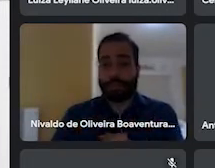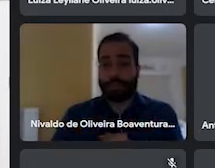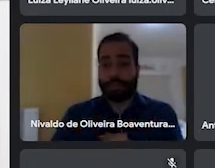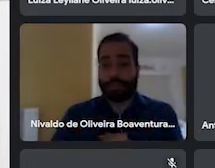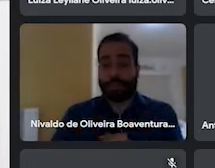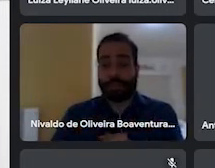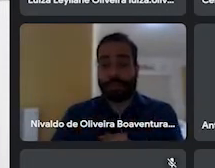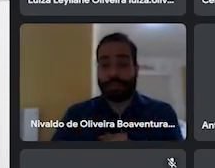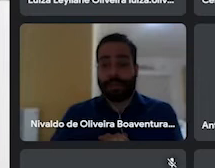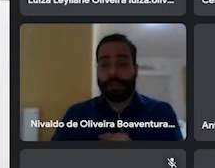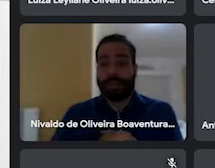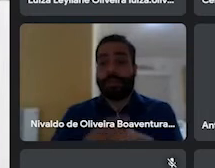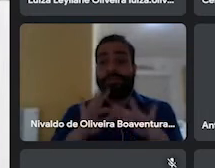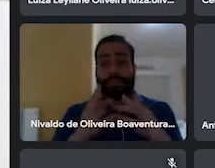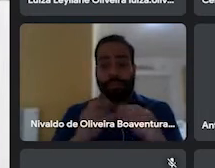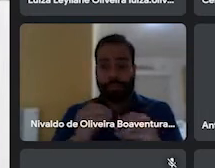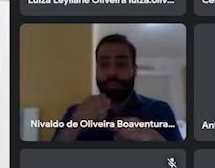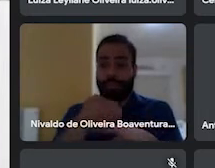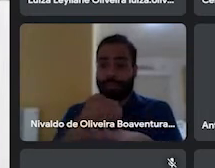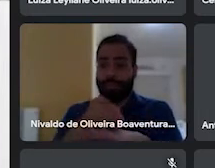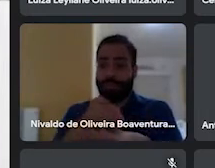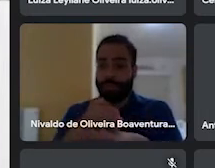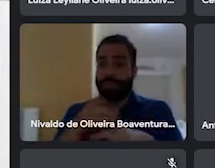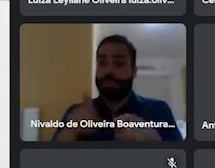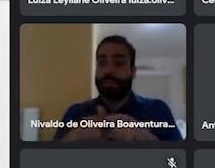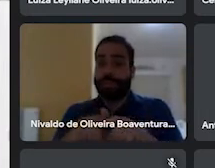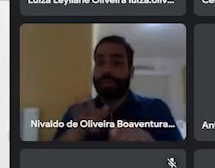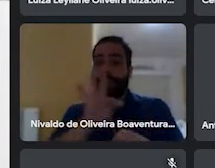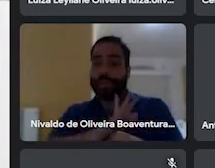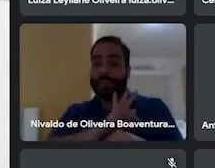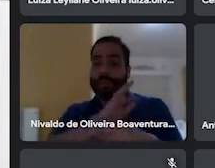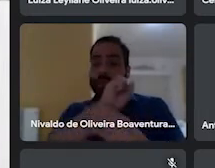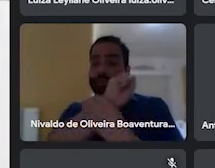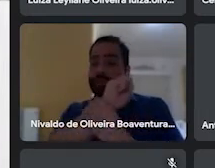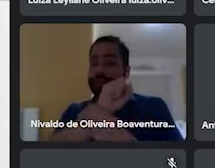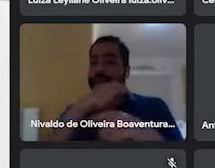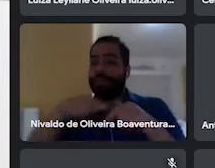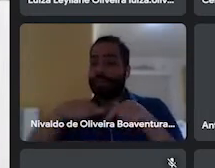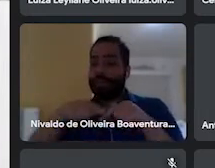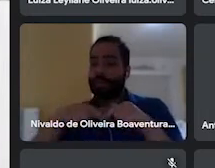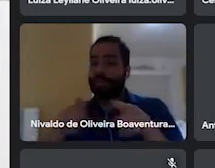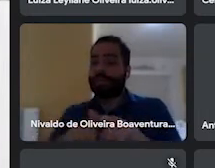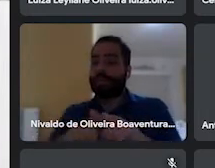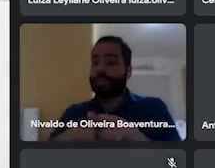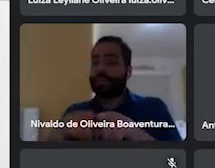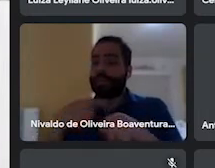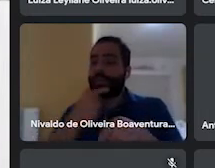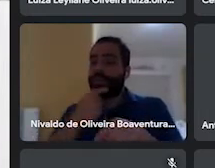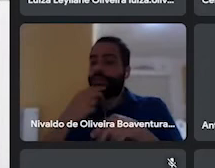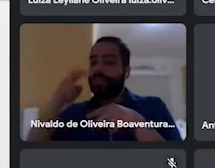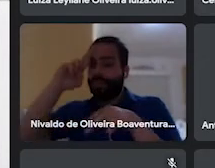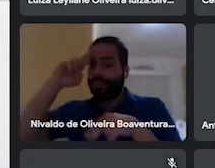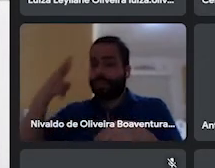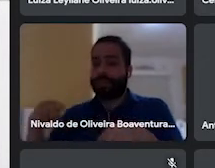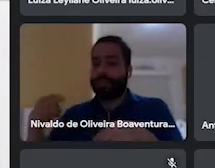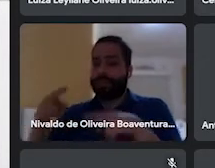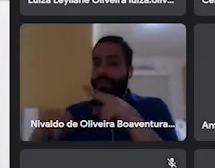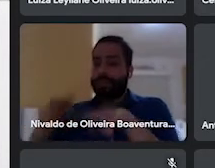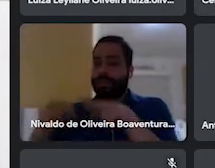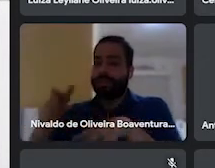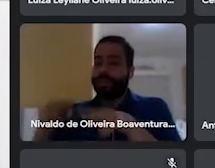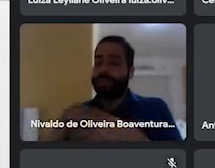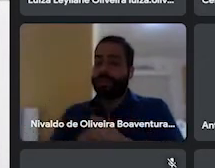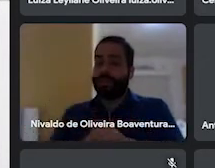a participação do técnico de segurança e do supervisor. Para que não fique nenhum